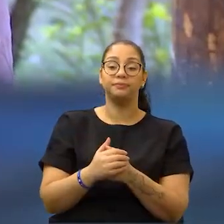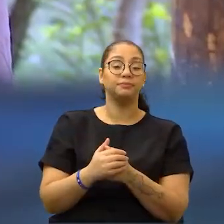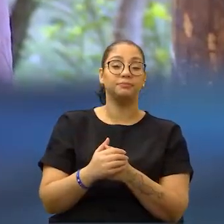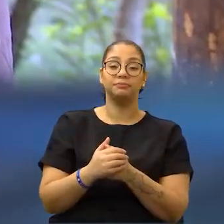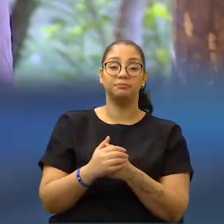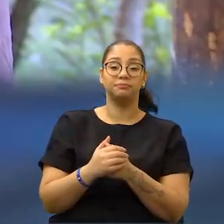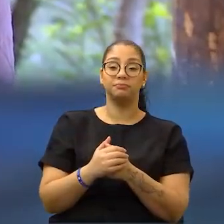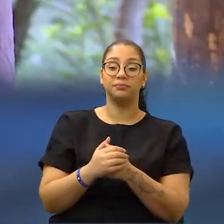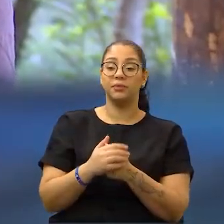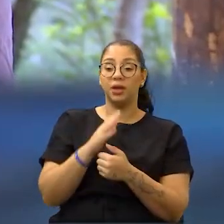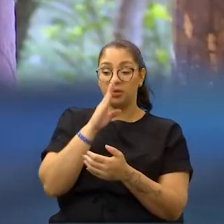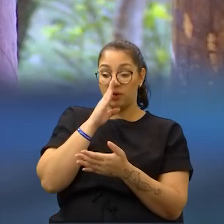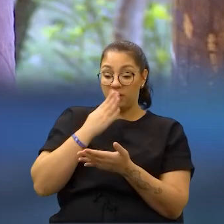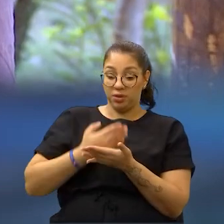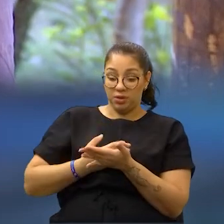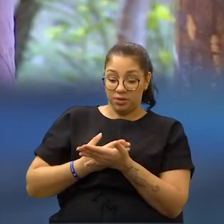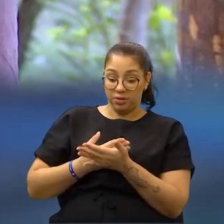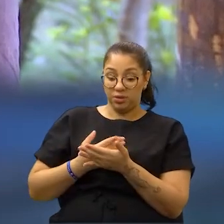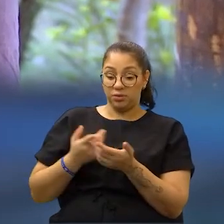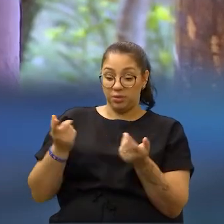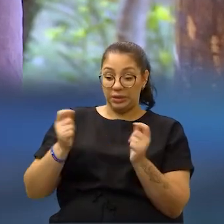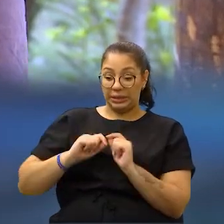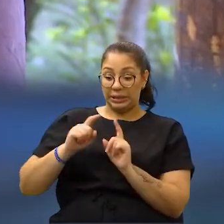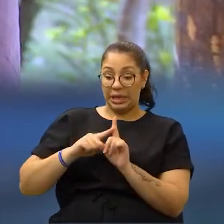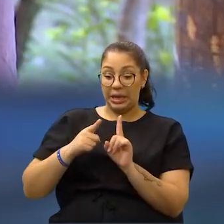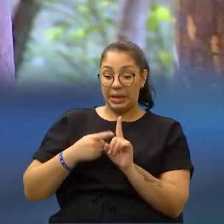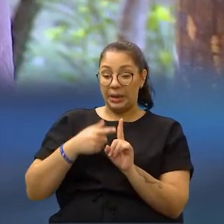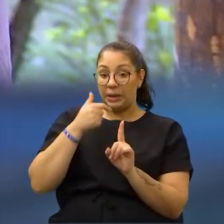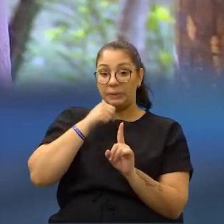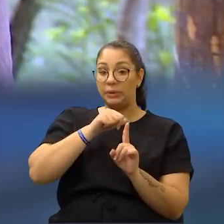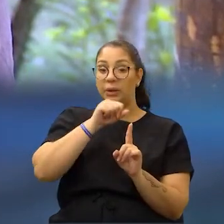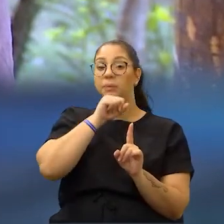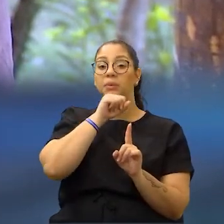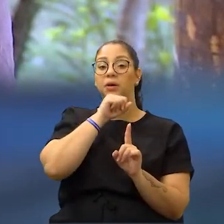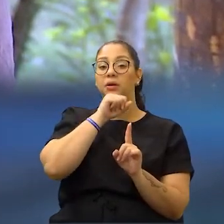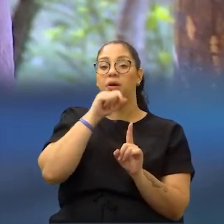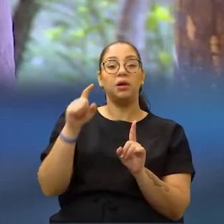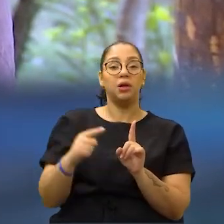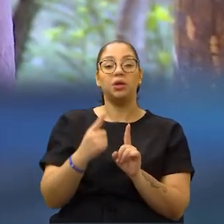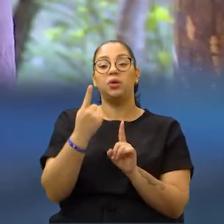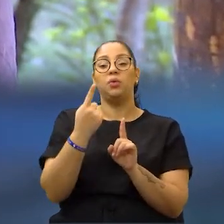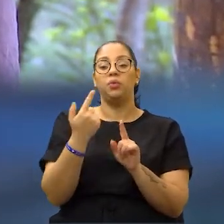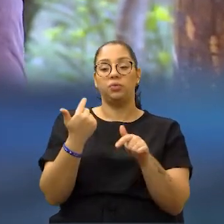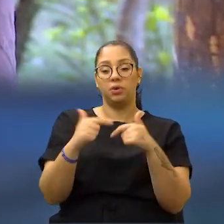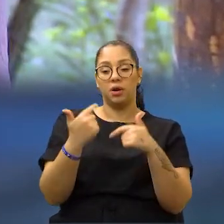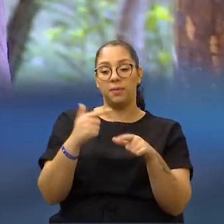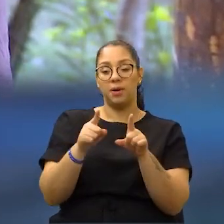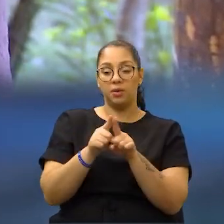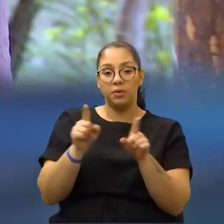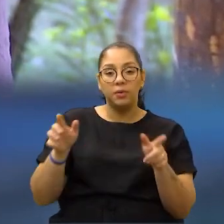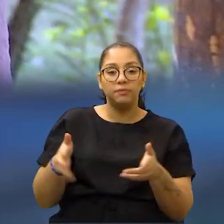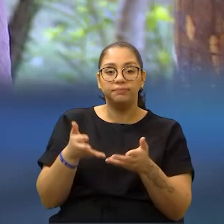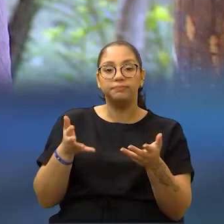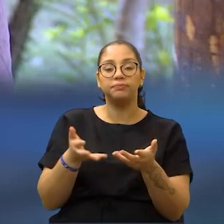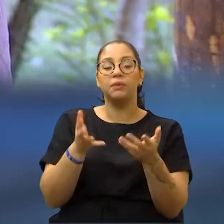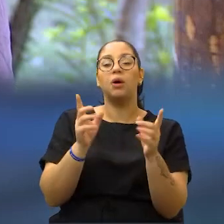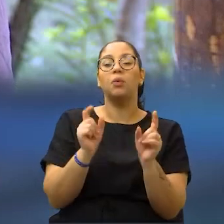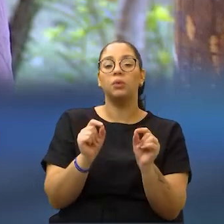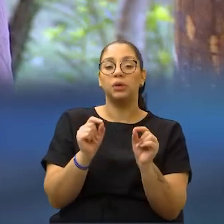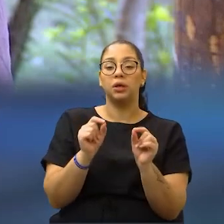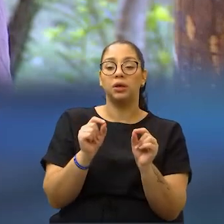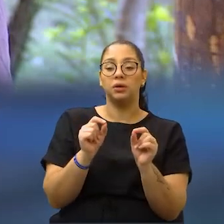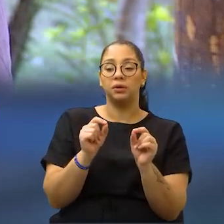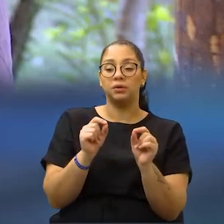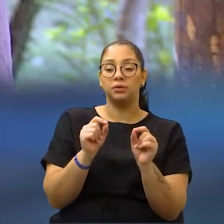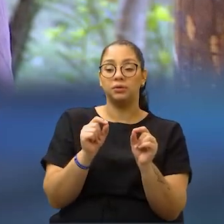elas não se permitem ou não acreditam que podem ser mãe, né? E acredito que um dos trabalhos, assim, que